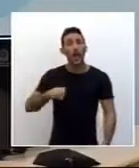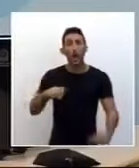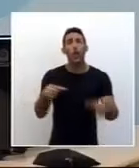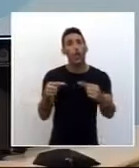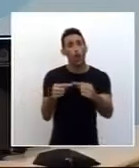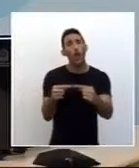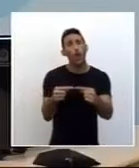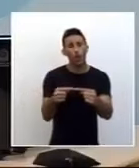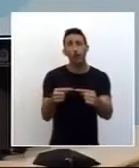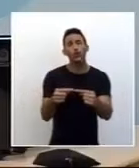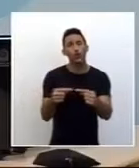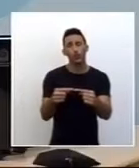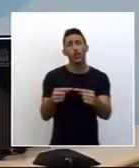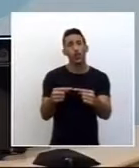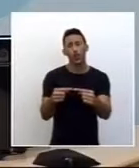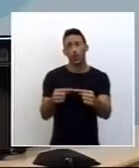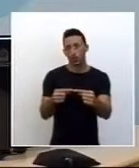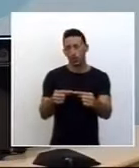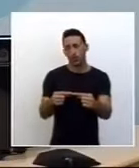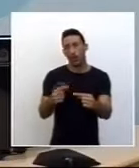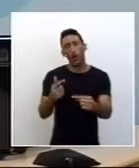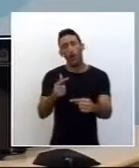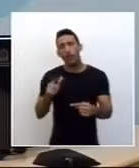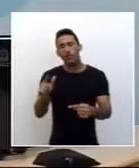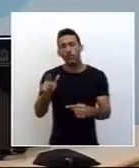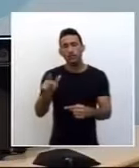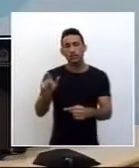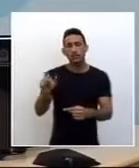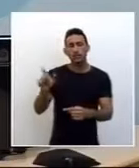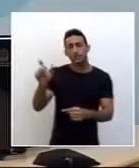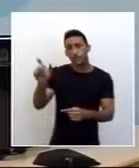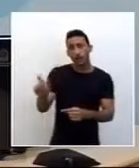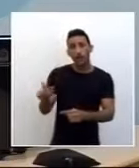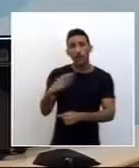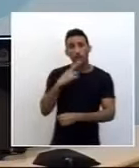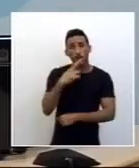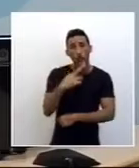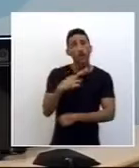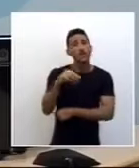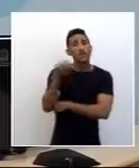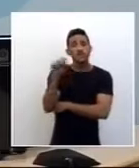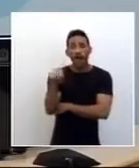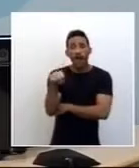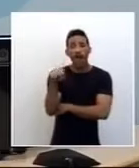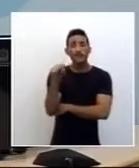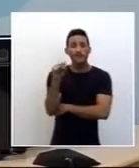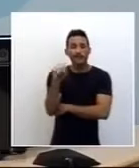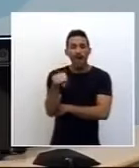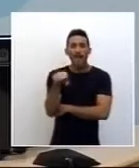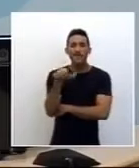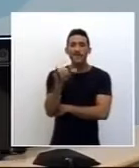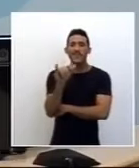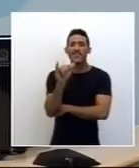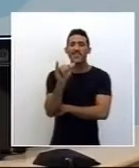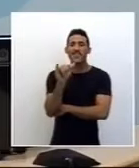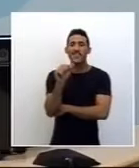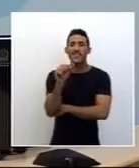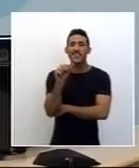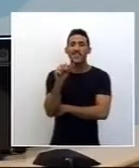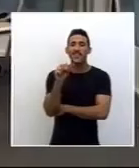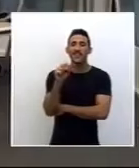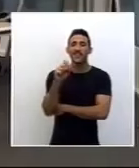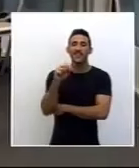concordo outros estão respondendo vier e é bastante essa tem vários vier